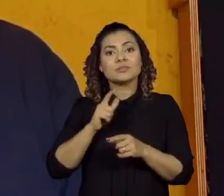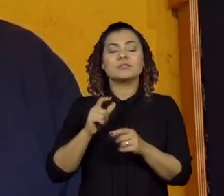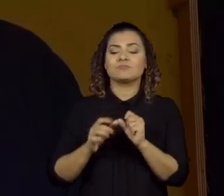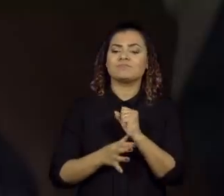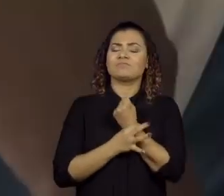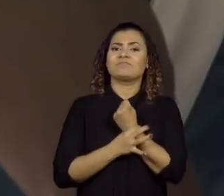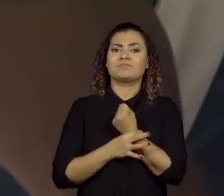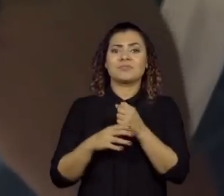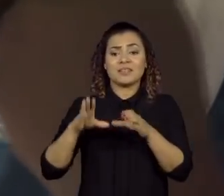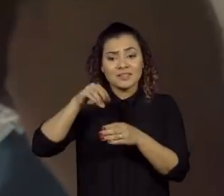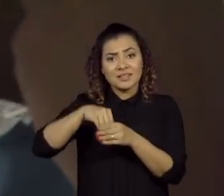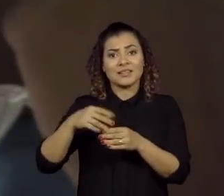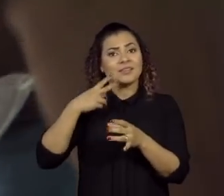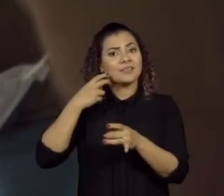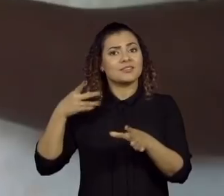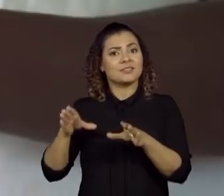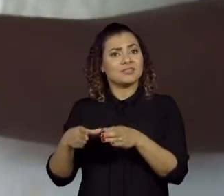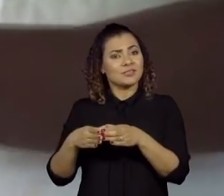similares